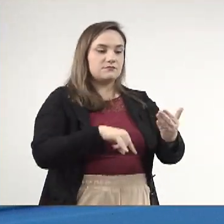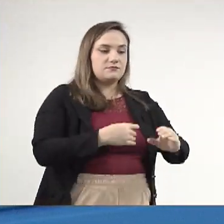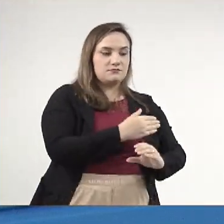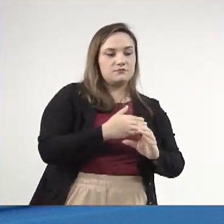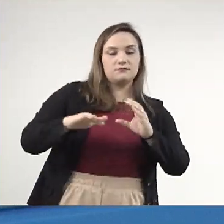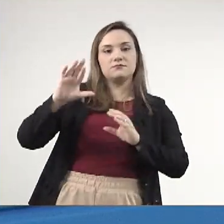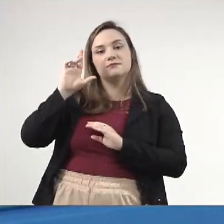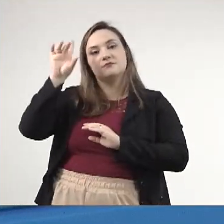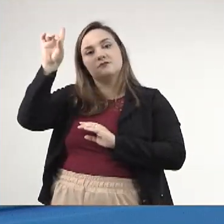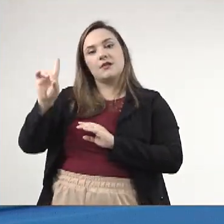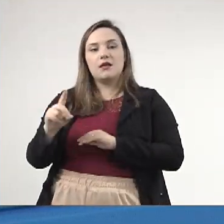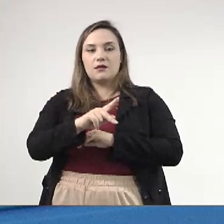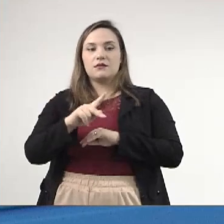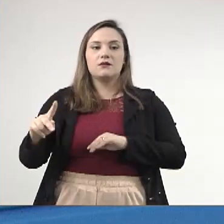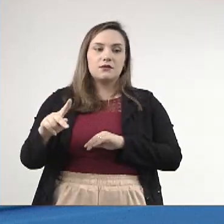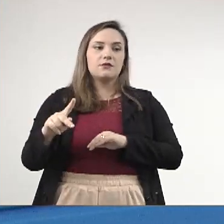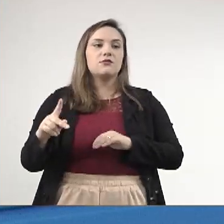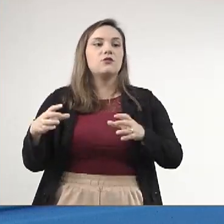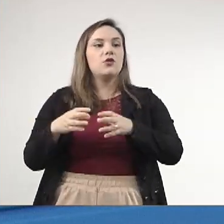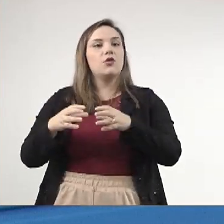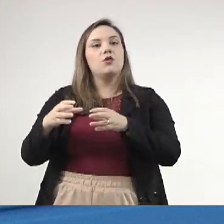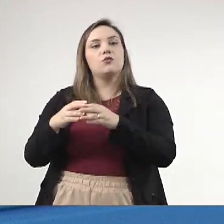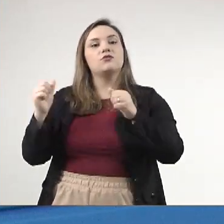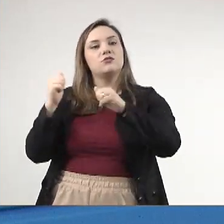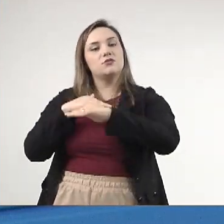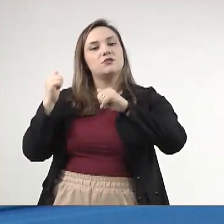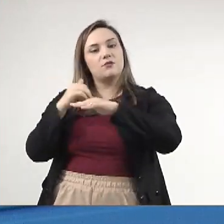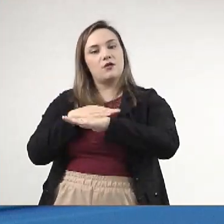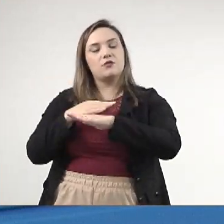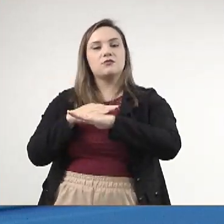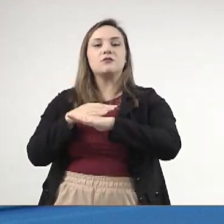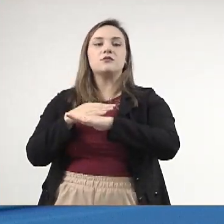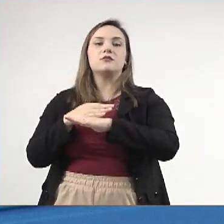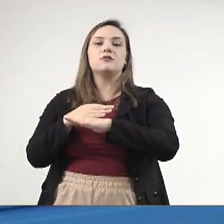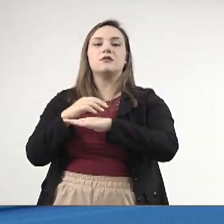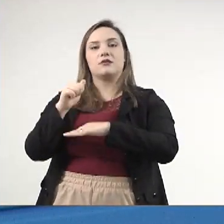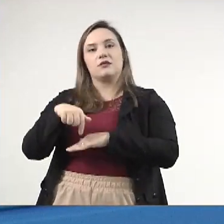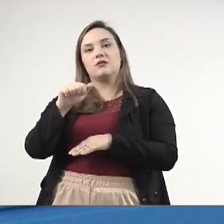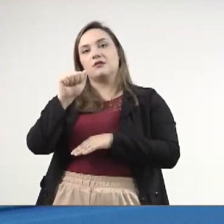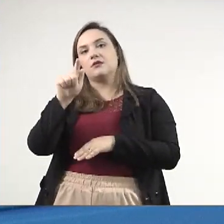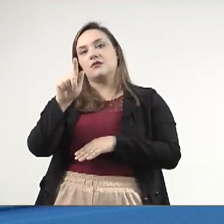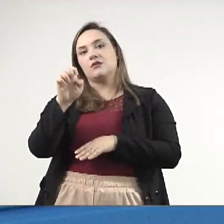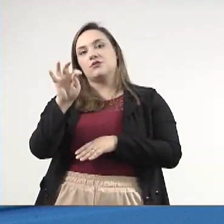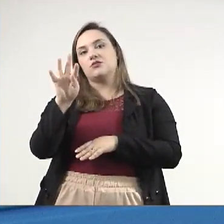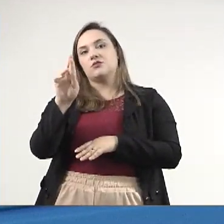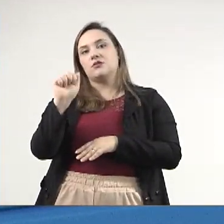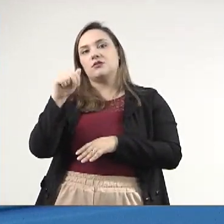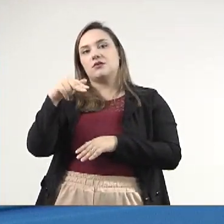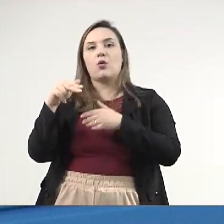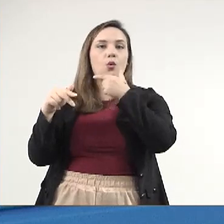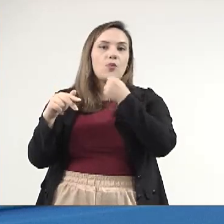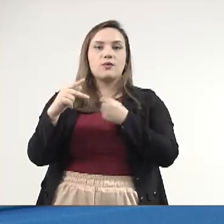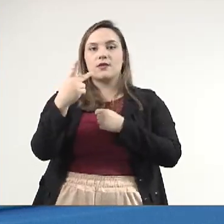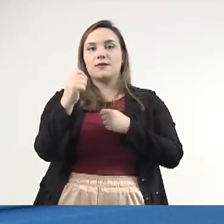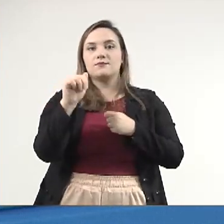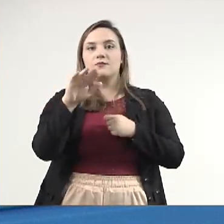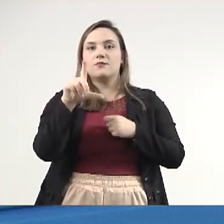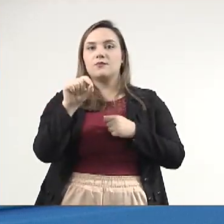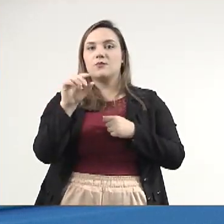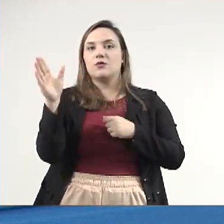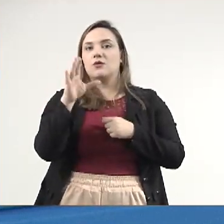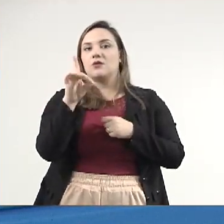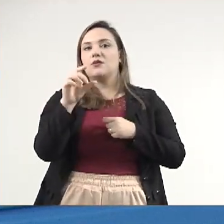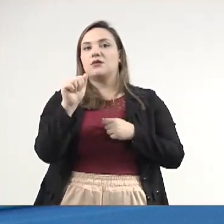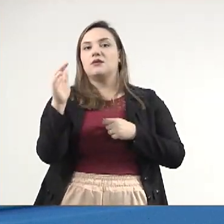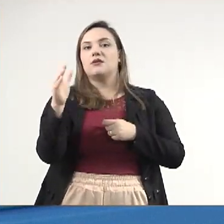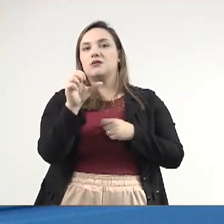poder ao diretor, presidente da Agência Municipal de Transporte e Trânsito de Campo Grande, a AGETRAN, senhor Paulo da Silva, para que verifique a possibilidade de